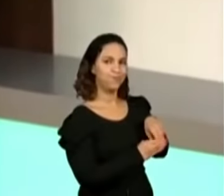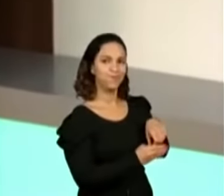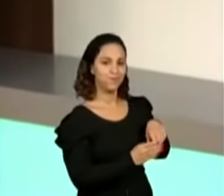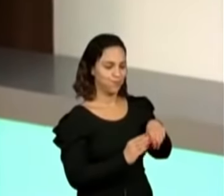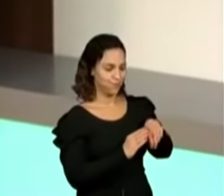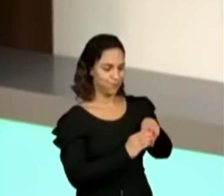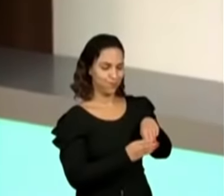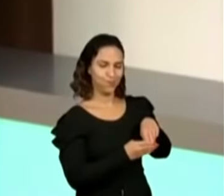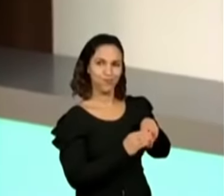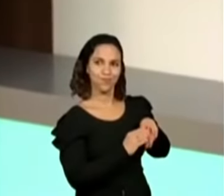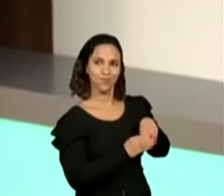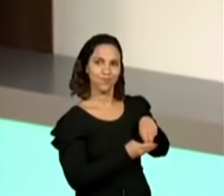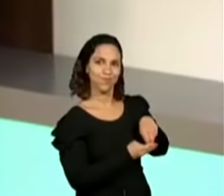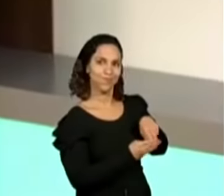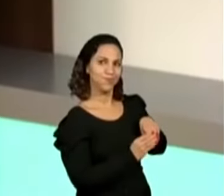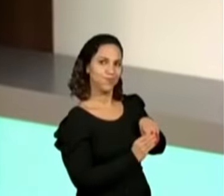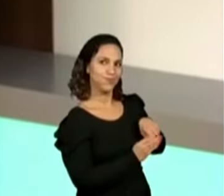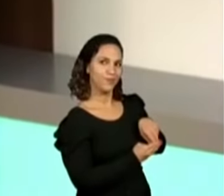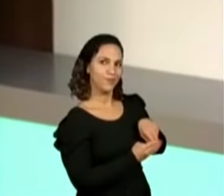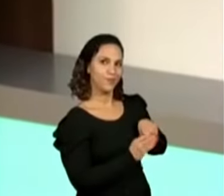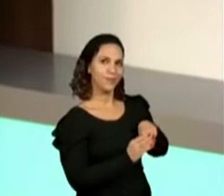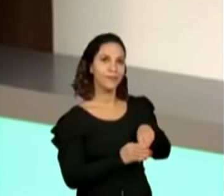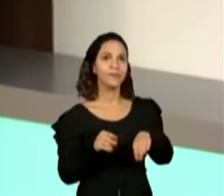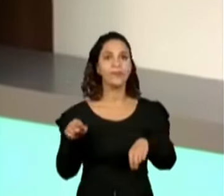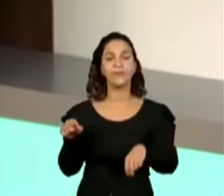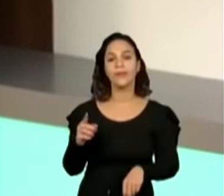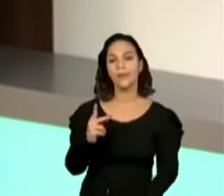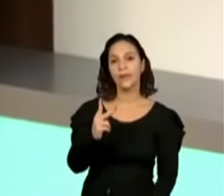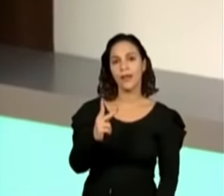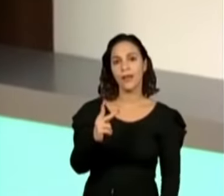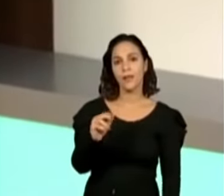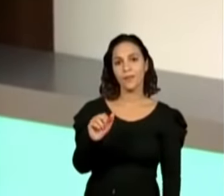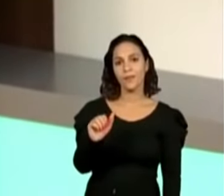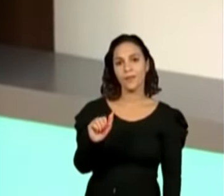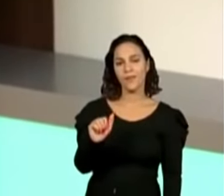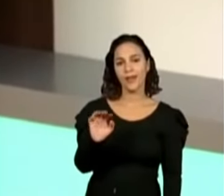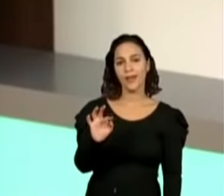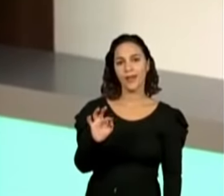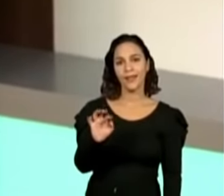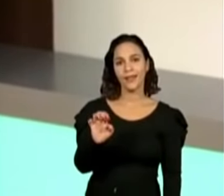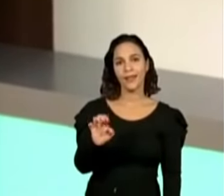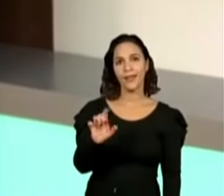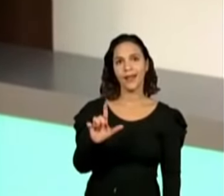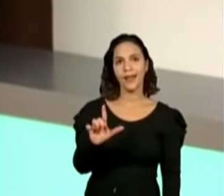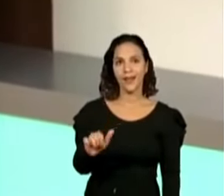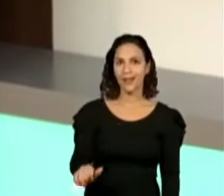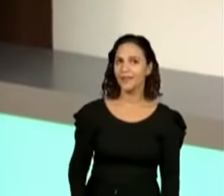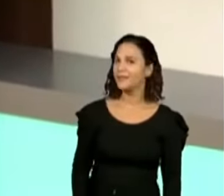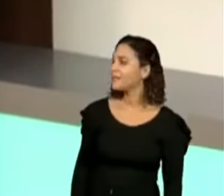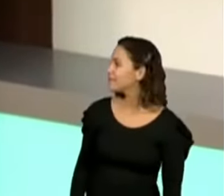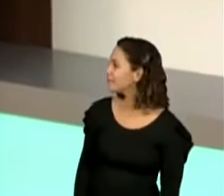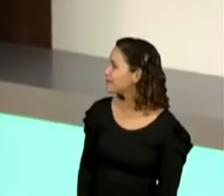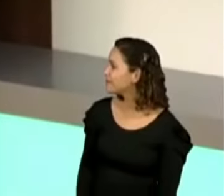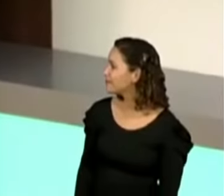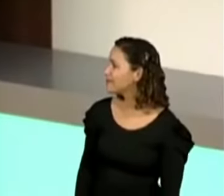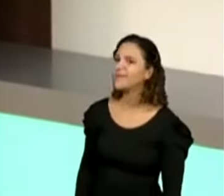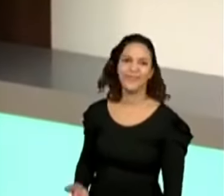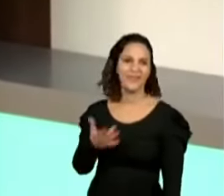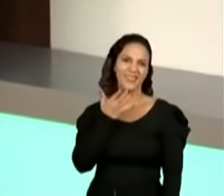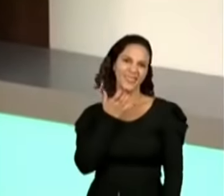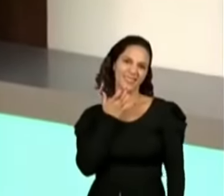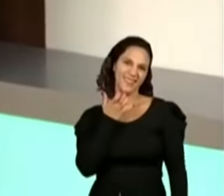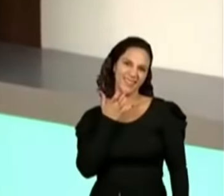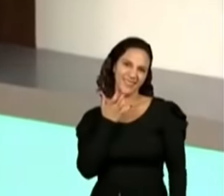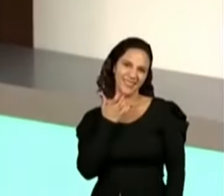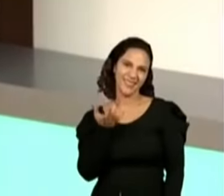a perna do Gercinho. Estou segurando a patela. Ó, dedo sobre a patela. Vamos escrever patela? Ficou fácil, patela, né?